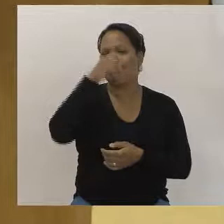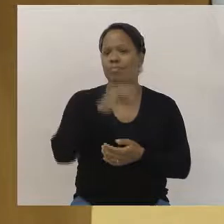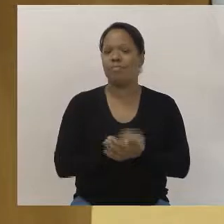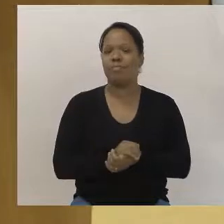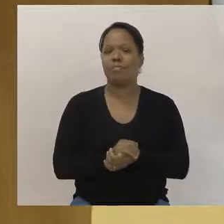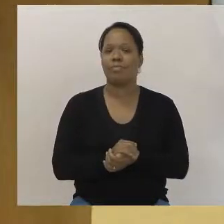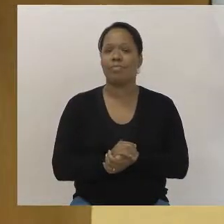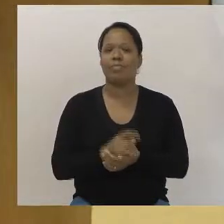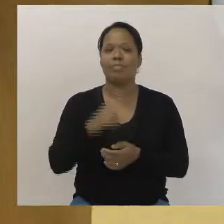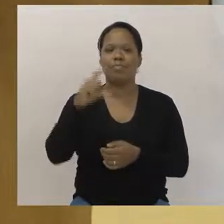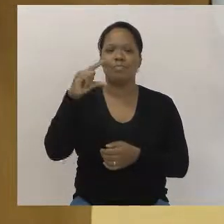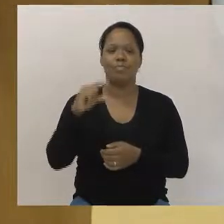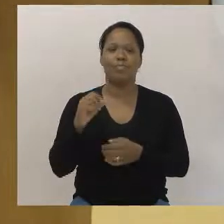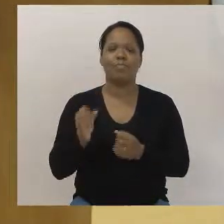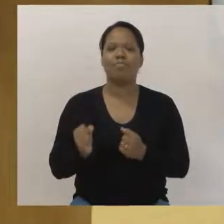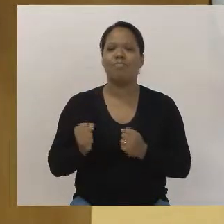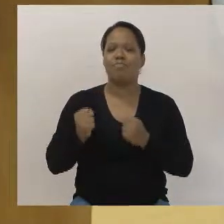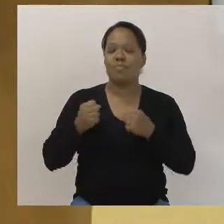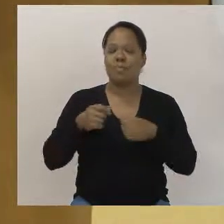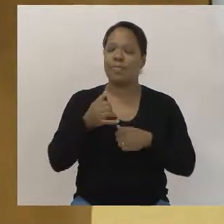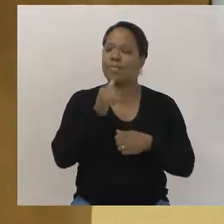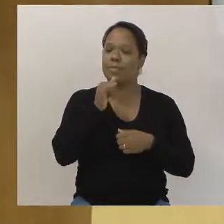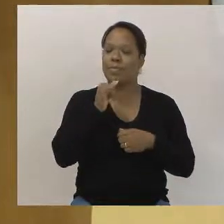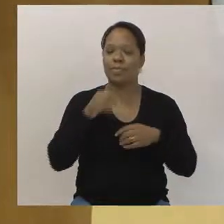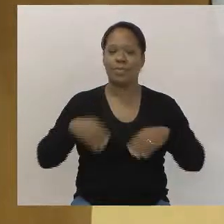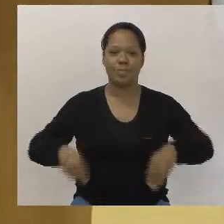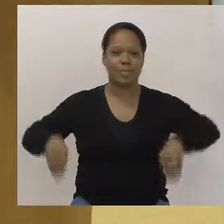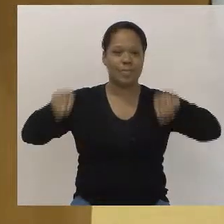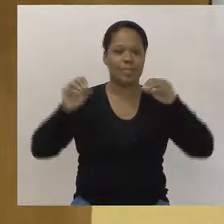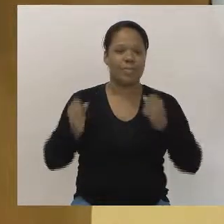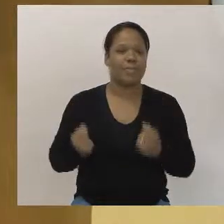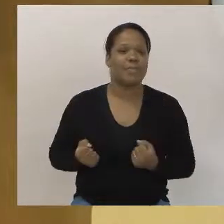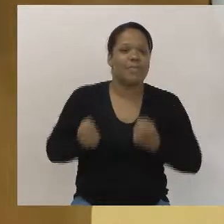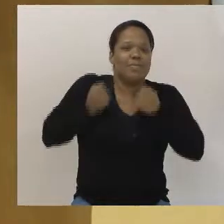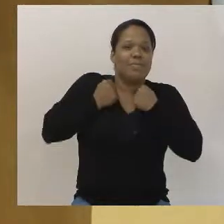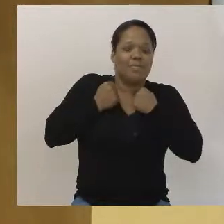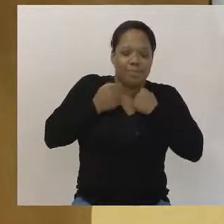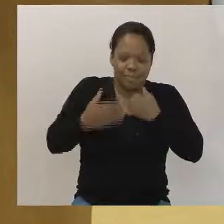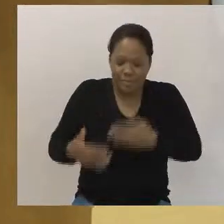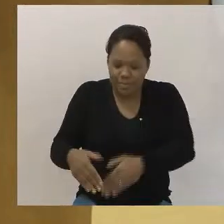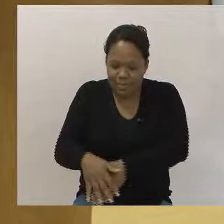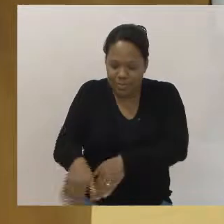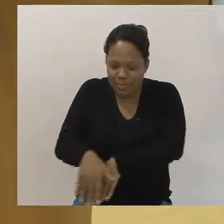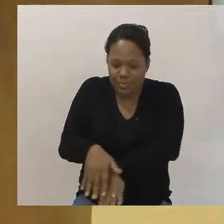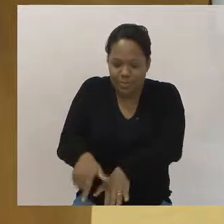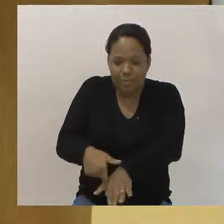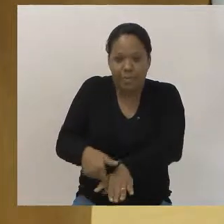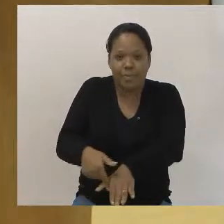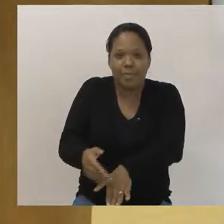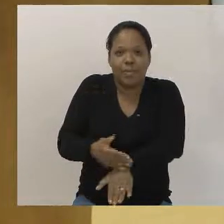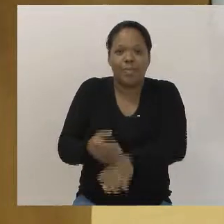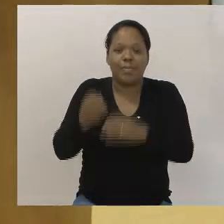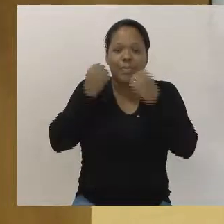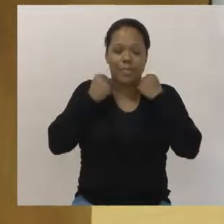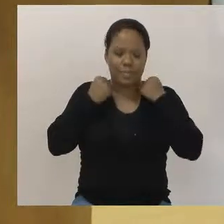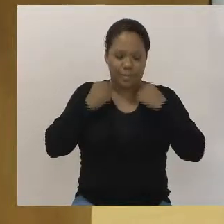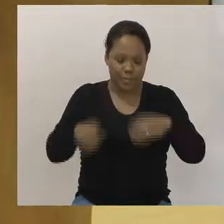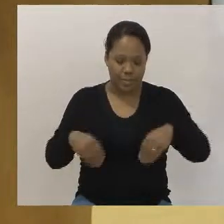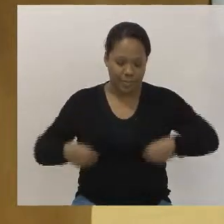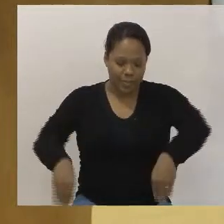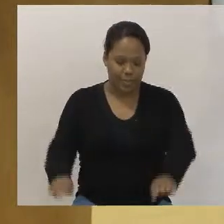cabeça mas nós temos que buscar reinventar é inovar algumas ações e